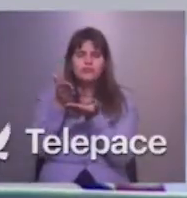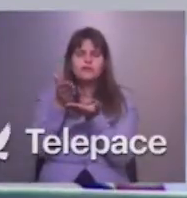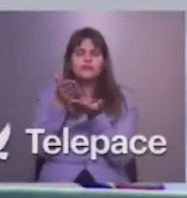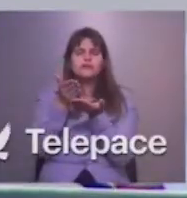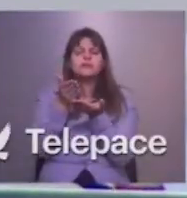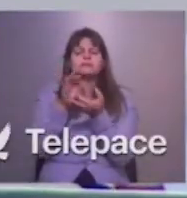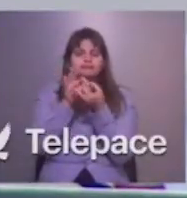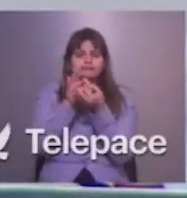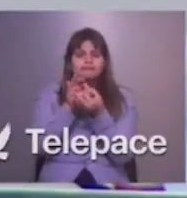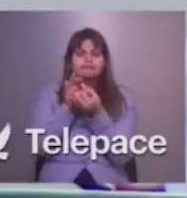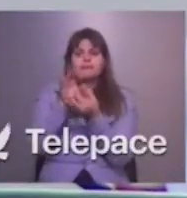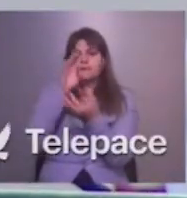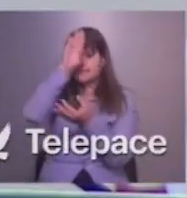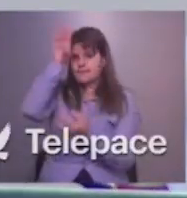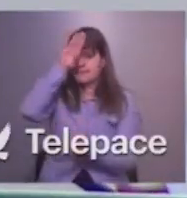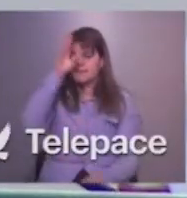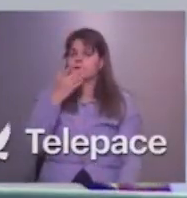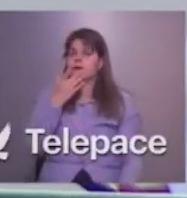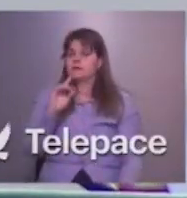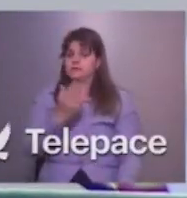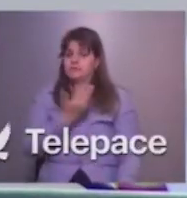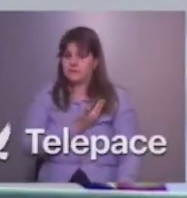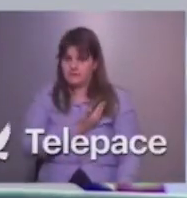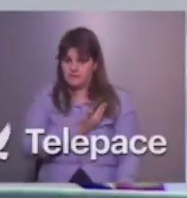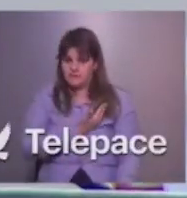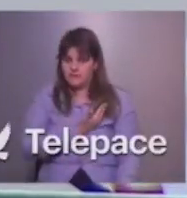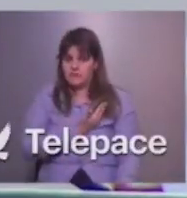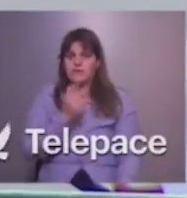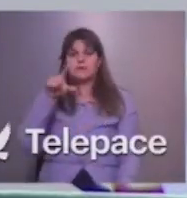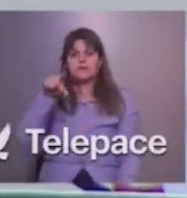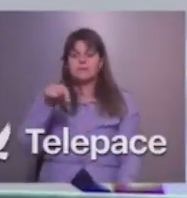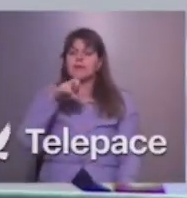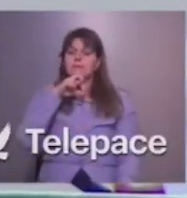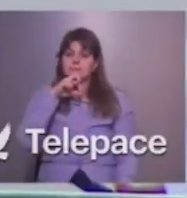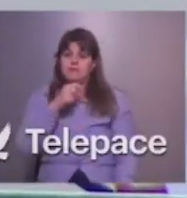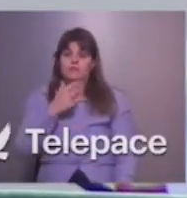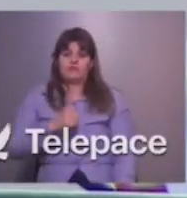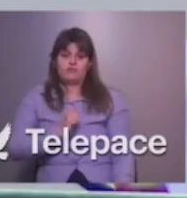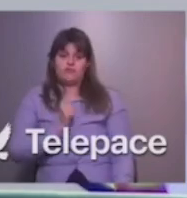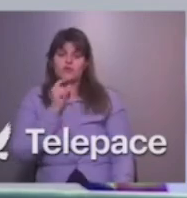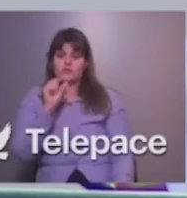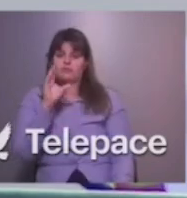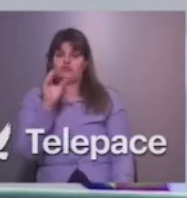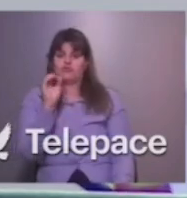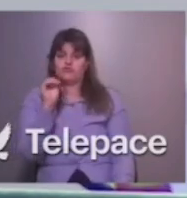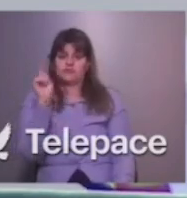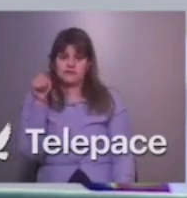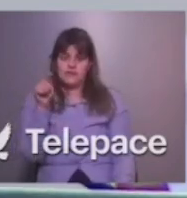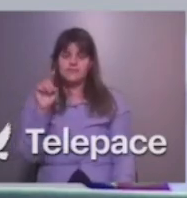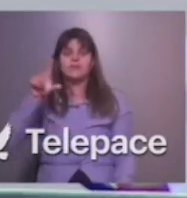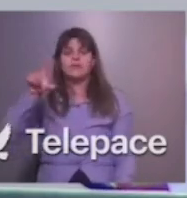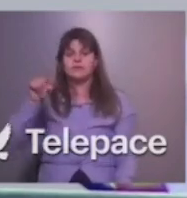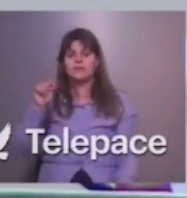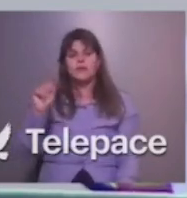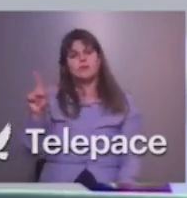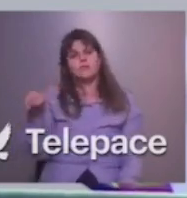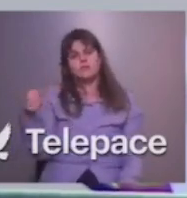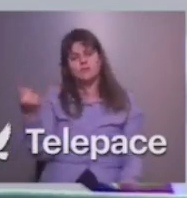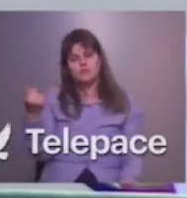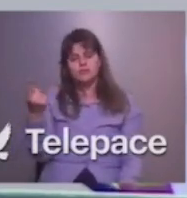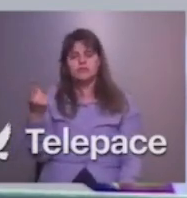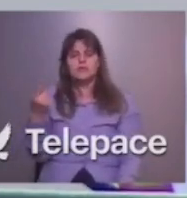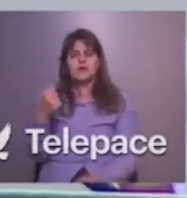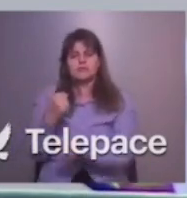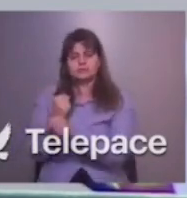em comunhão com nosso Papa Francisco, nosso Bispo José e todos aqueles que estão